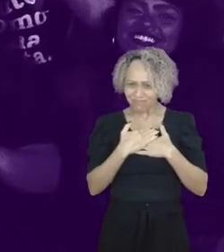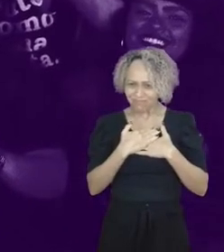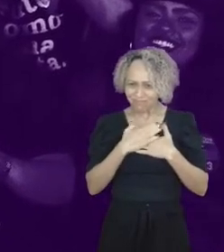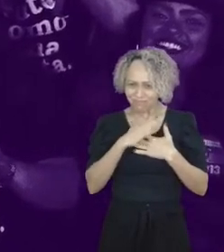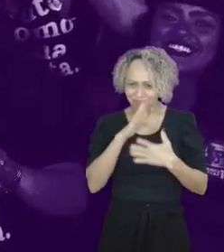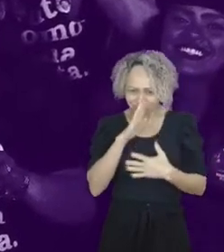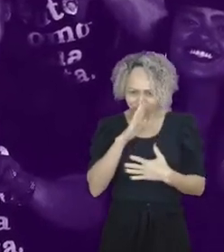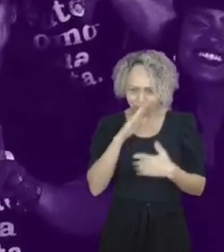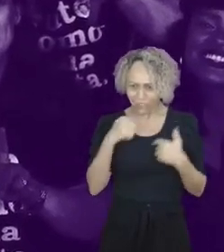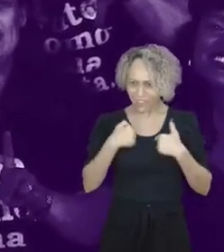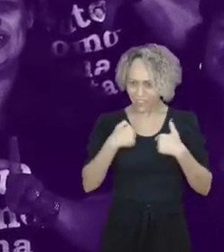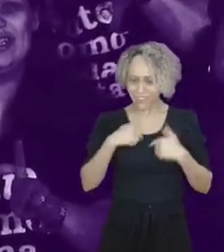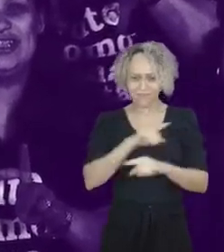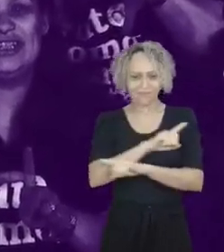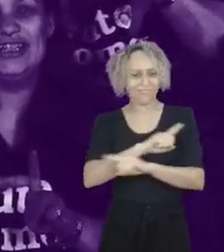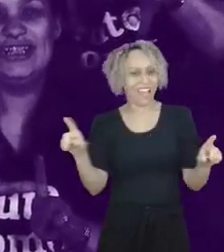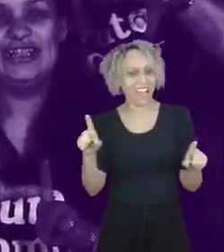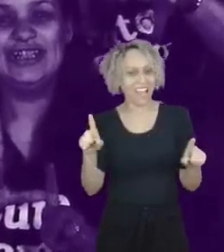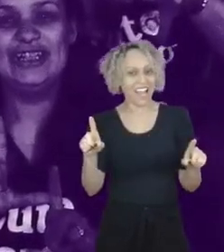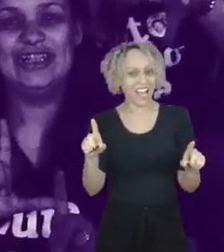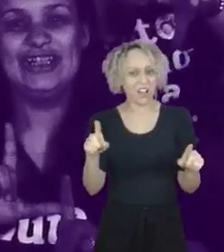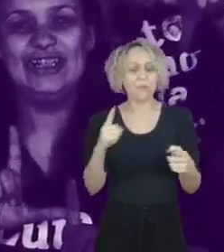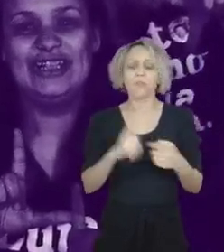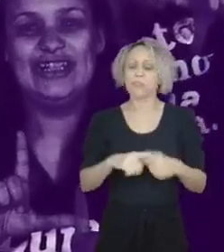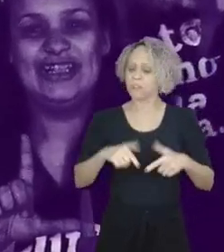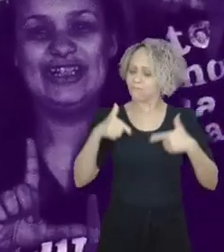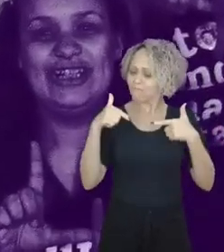Ninguém vai me impedir de cantar e lutar.